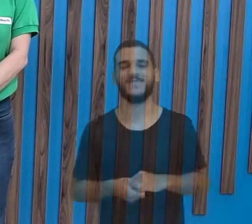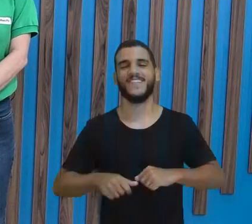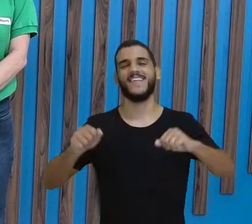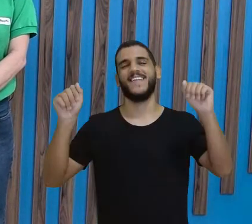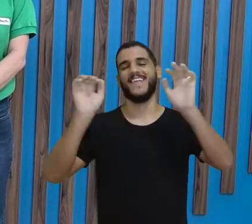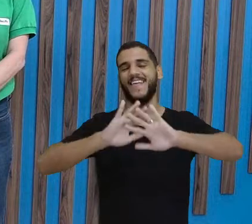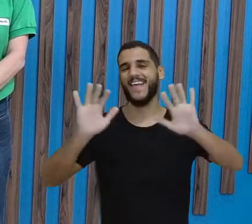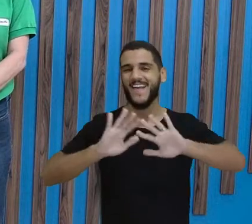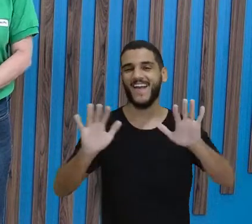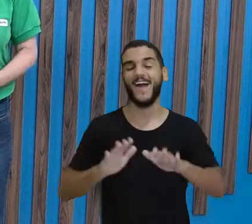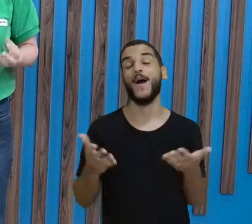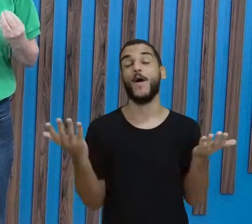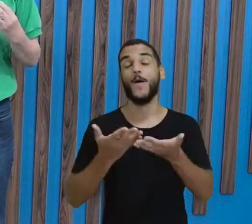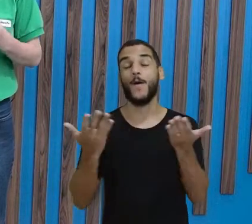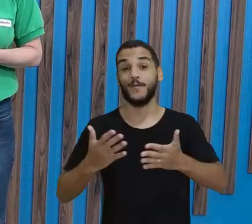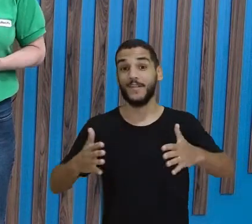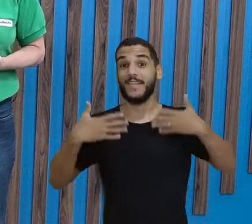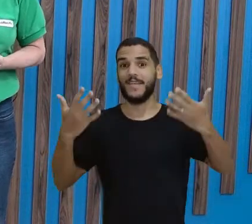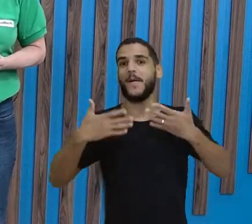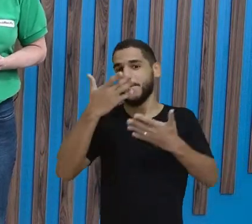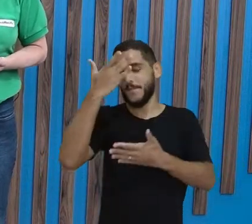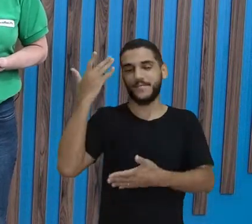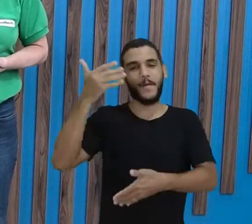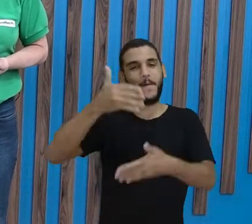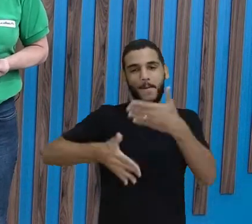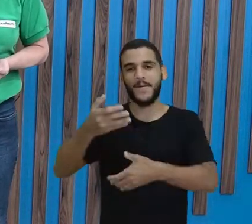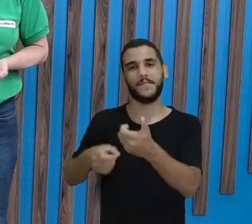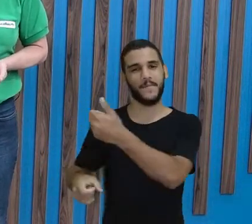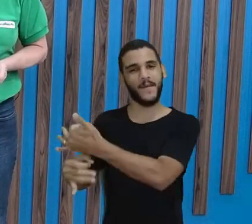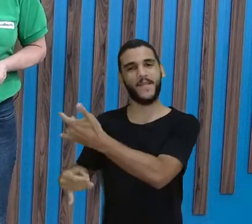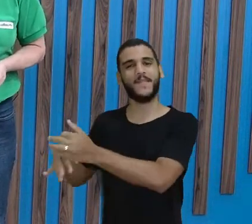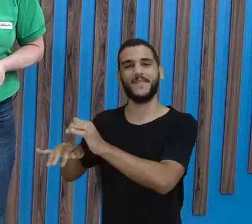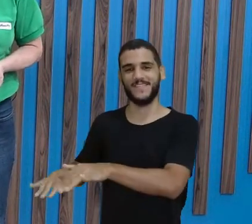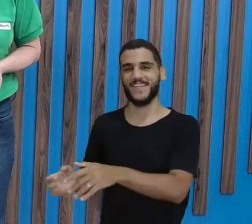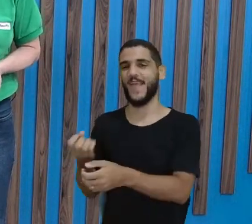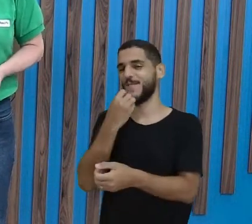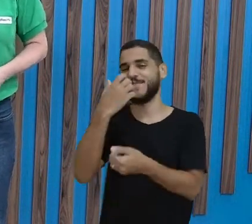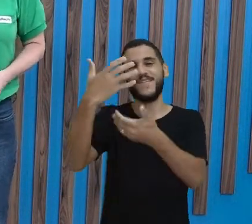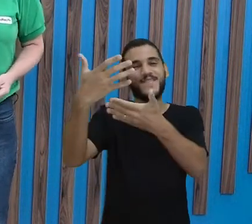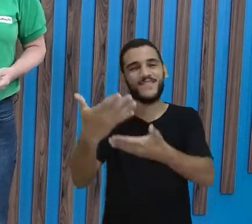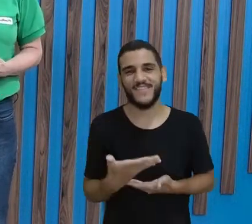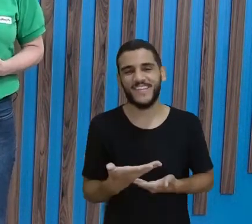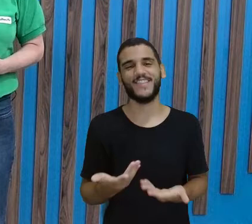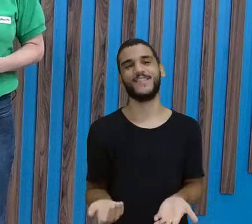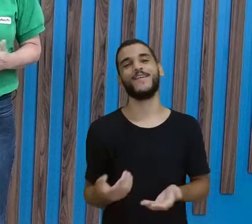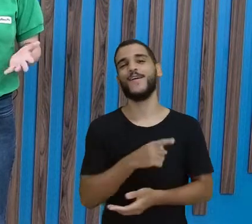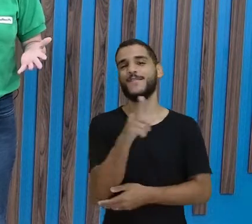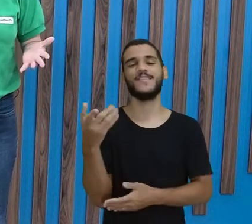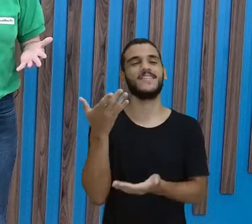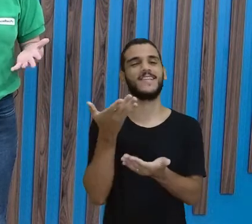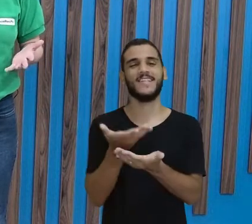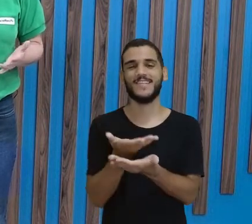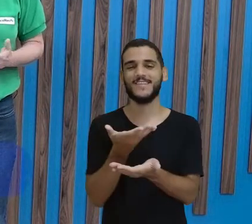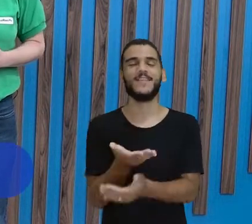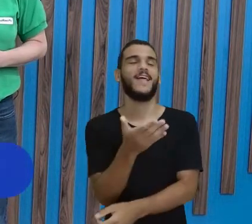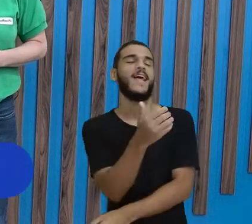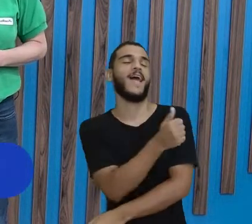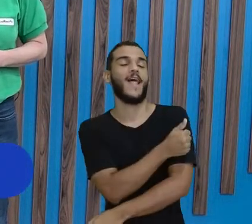Eita, que hoje está animado. Tem a gente participando no chat. Que legal. Sejam super bem-vindos. Vocês, estudantes, nossos amigos